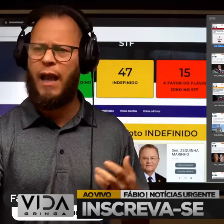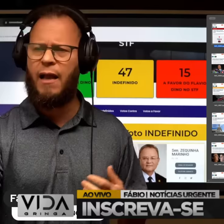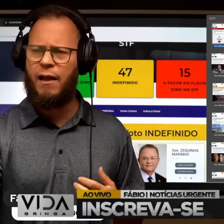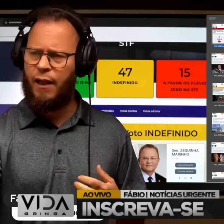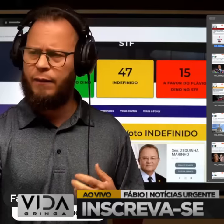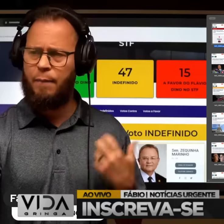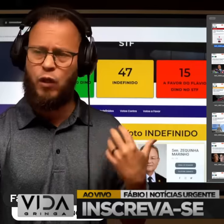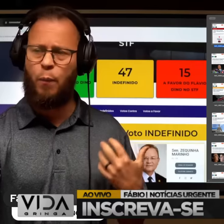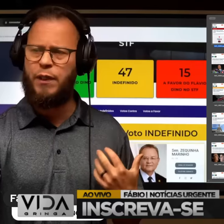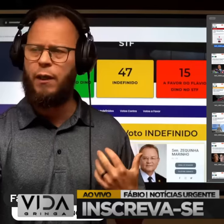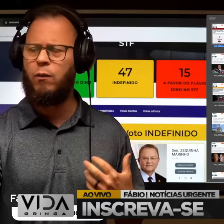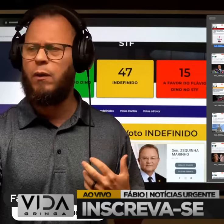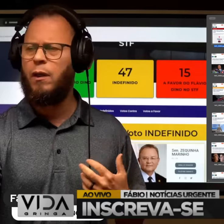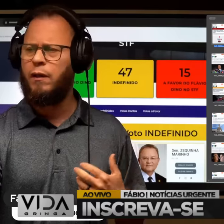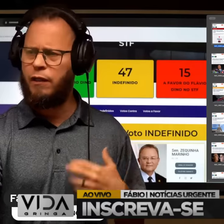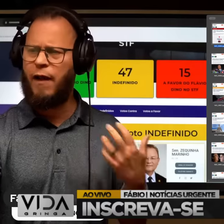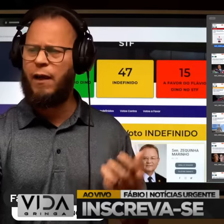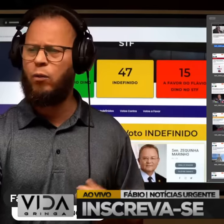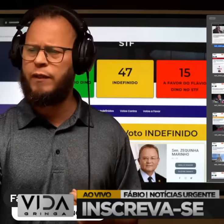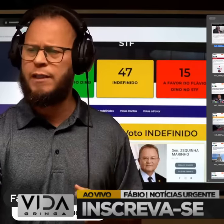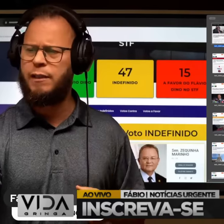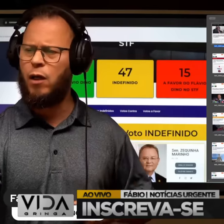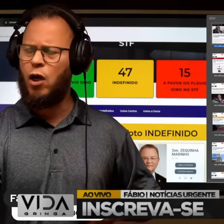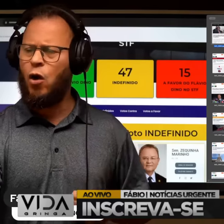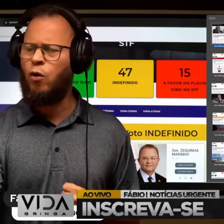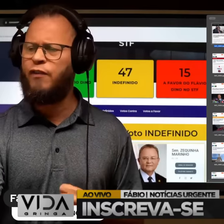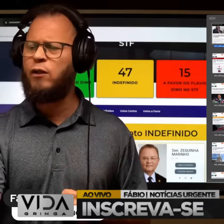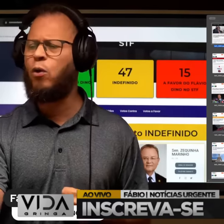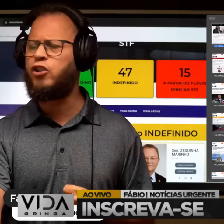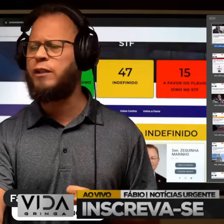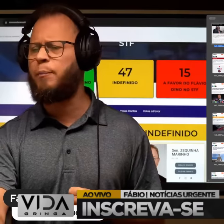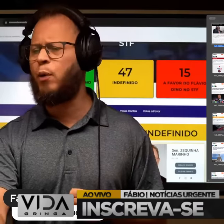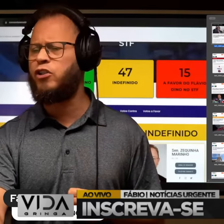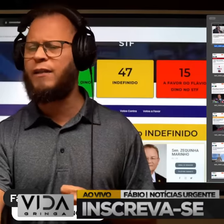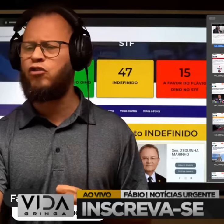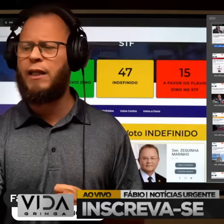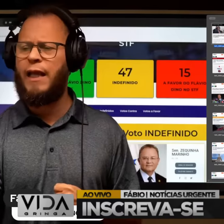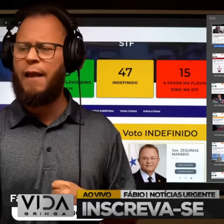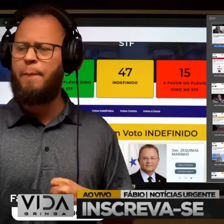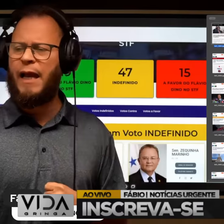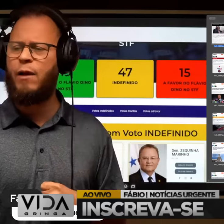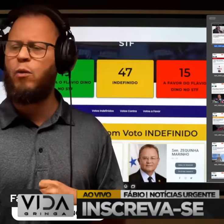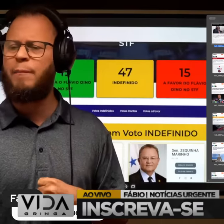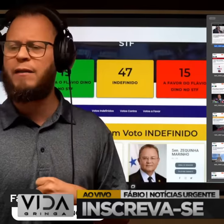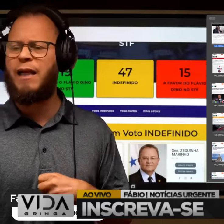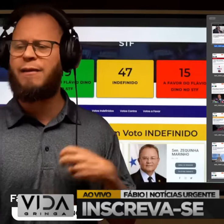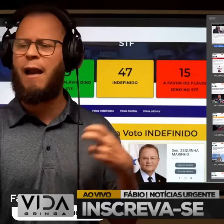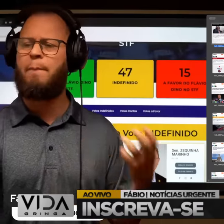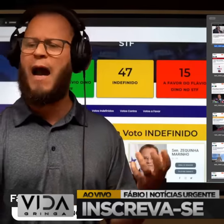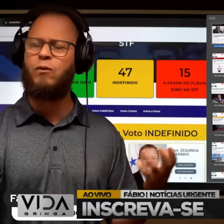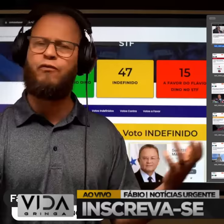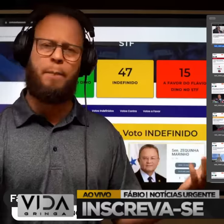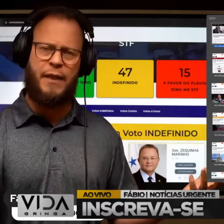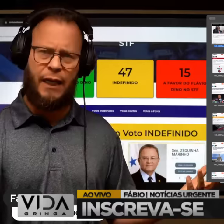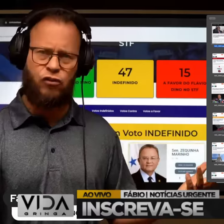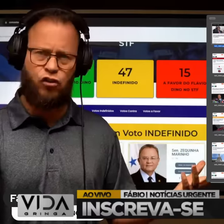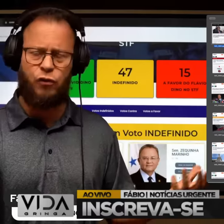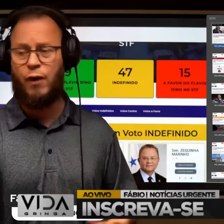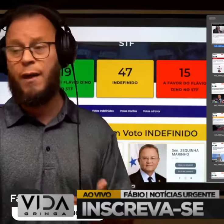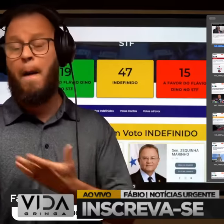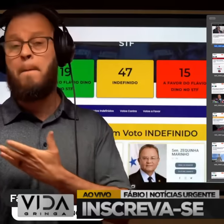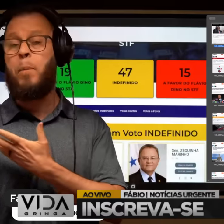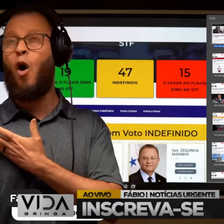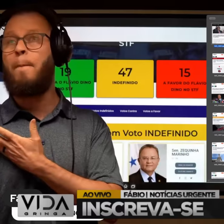é, na minha opinião, que vai acontecer. Governo cogita projeto de lei para regulamentar trabalho via